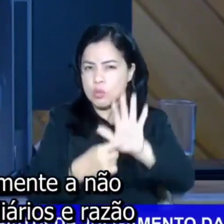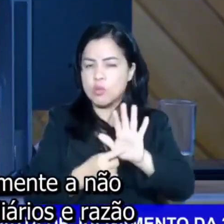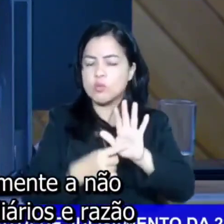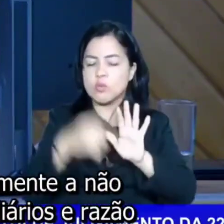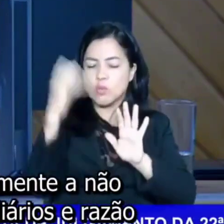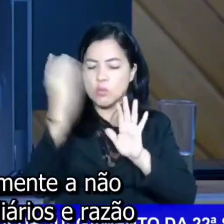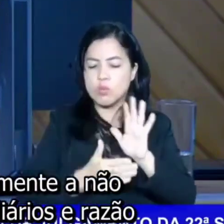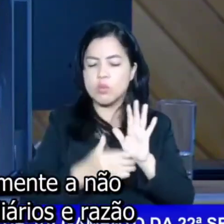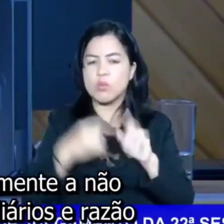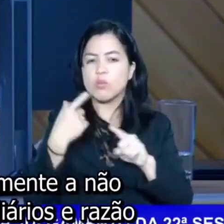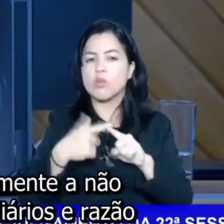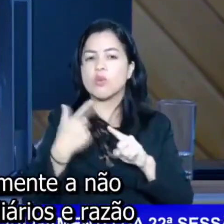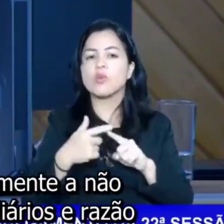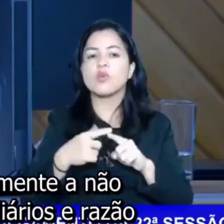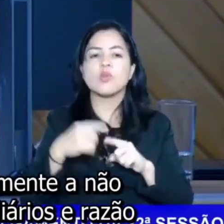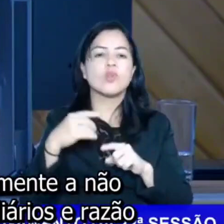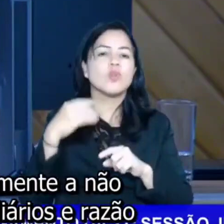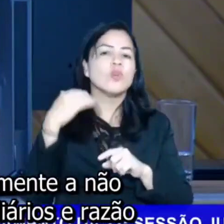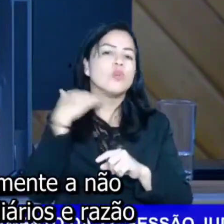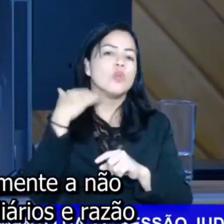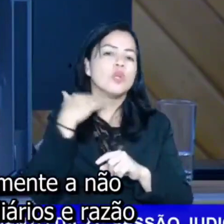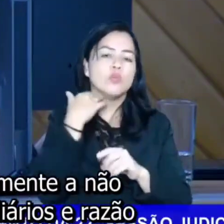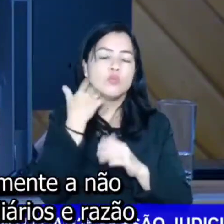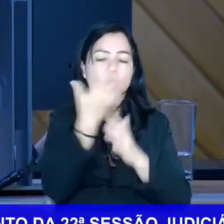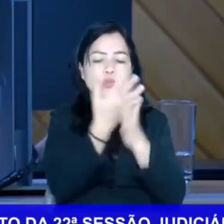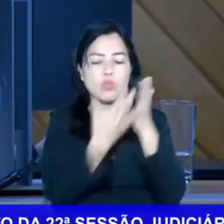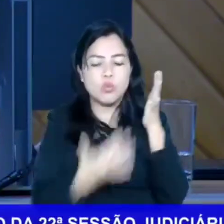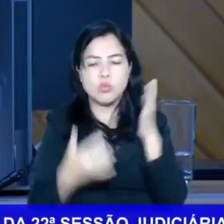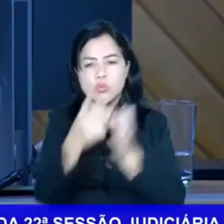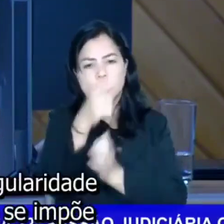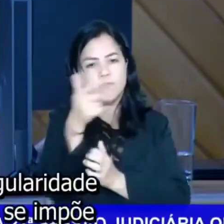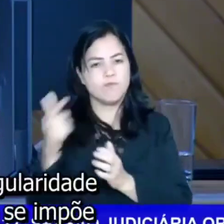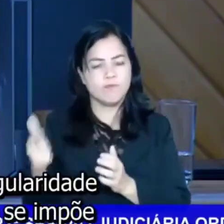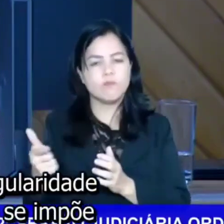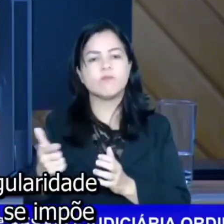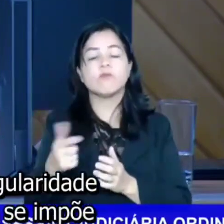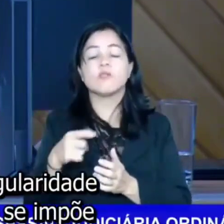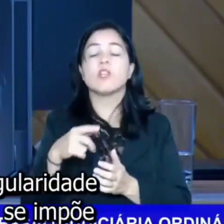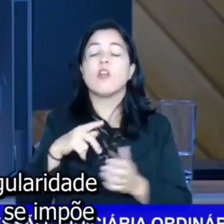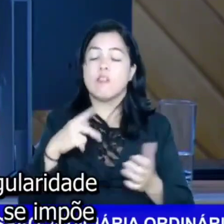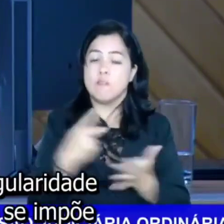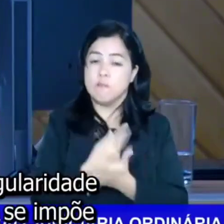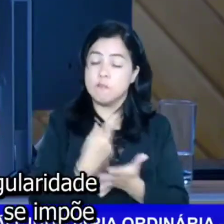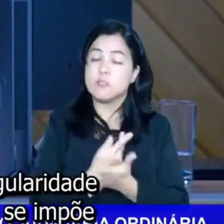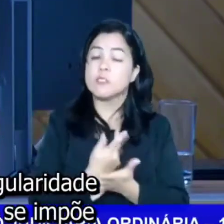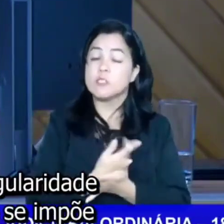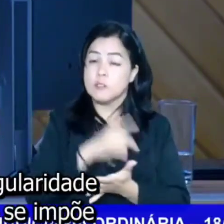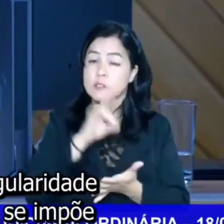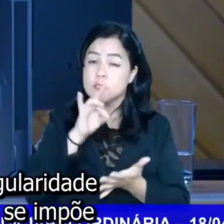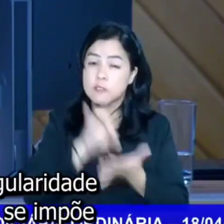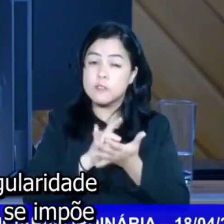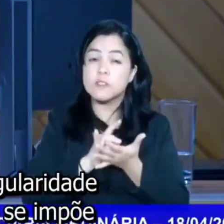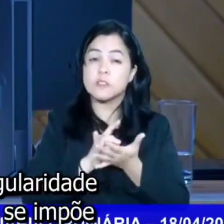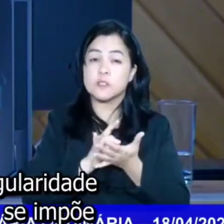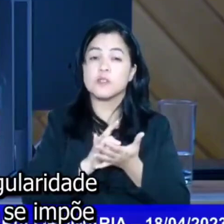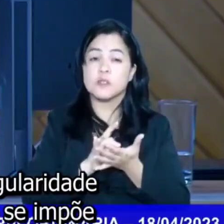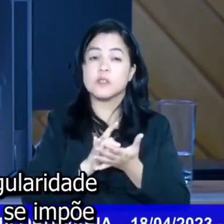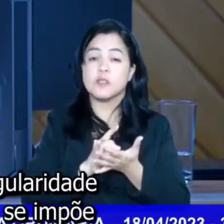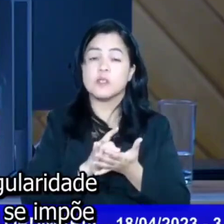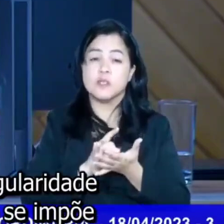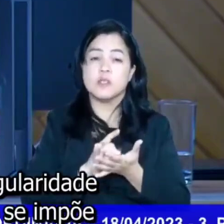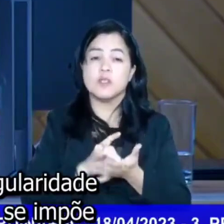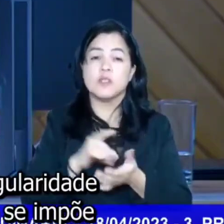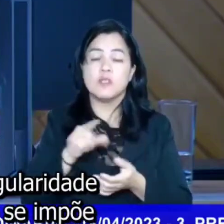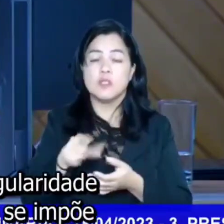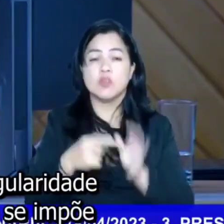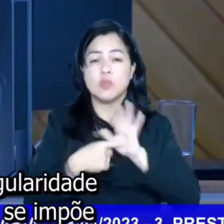não apresentação dos extratos bancários e dos livros diários e razão, que são falhas graves que comprometem a regularidade das contas, sendo